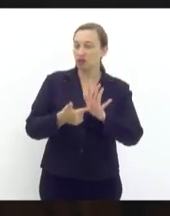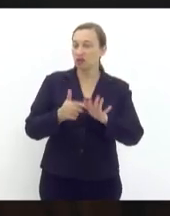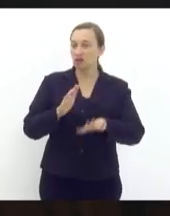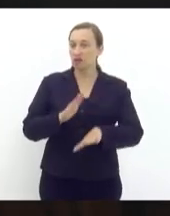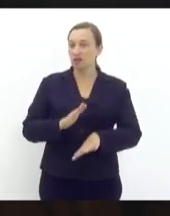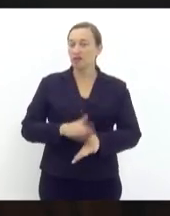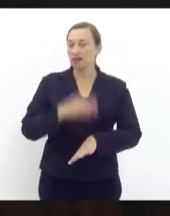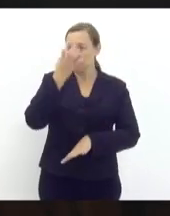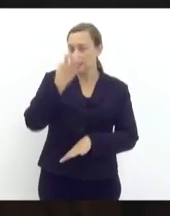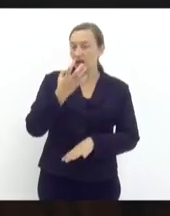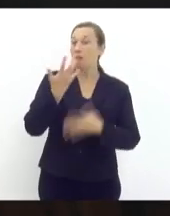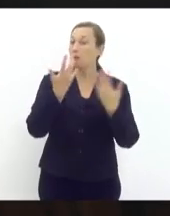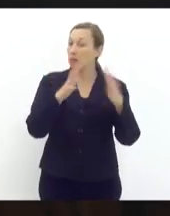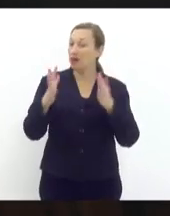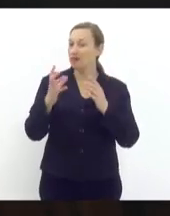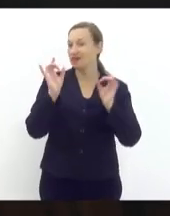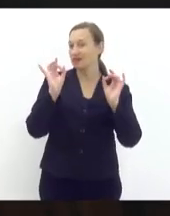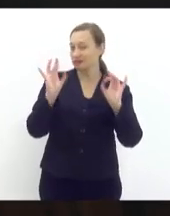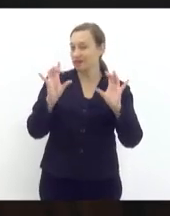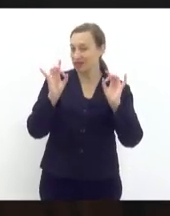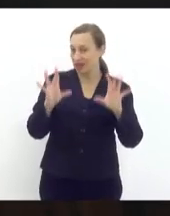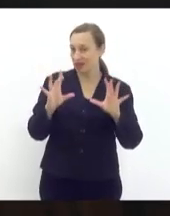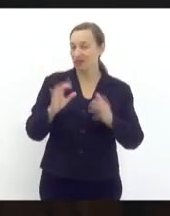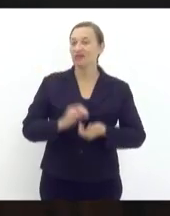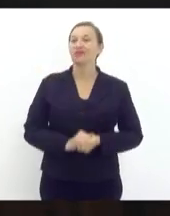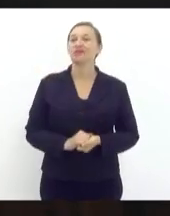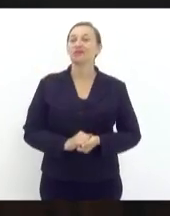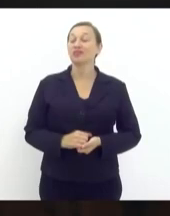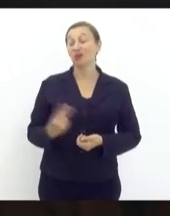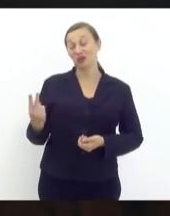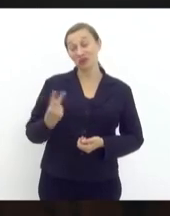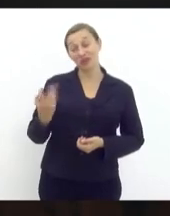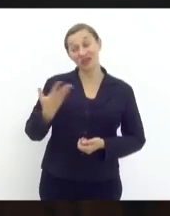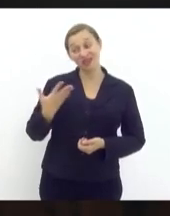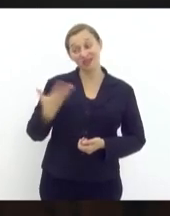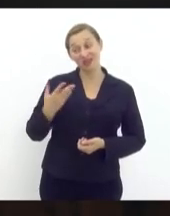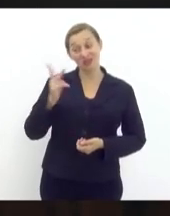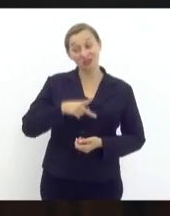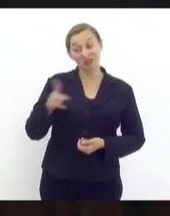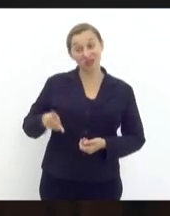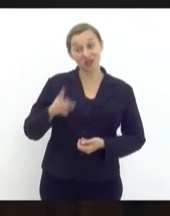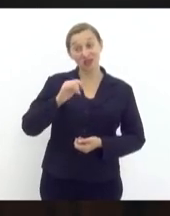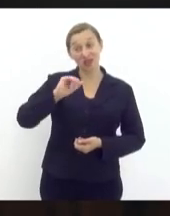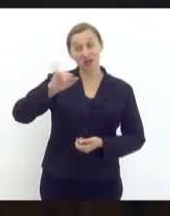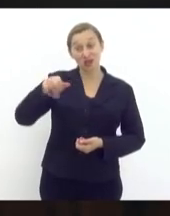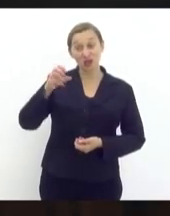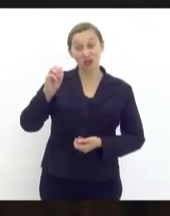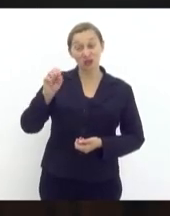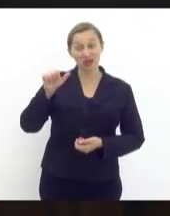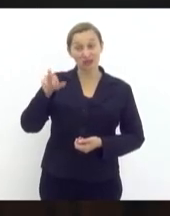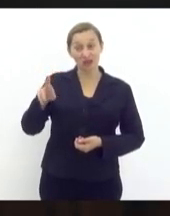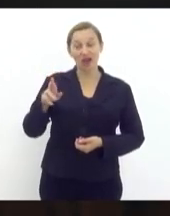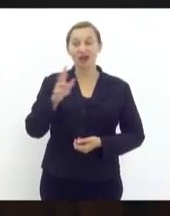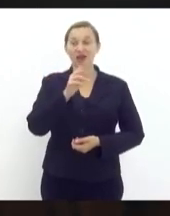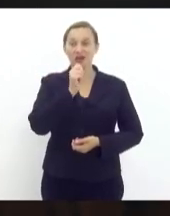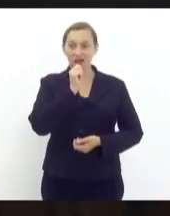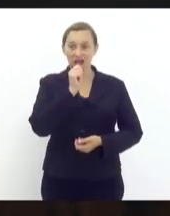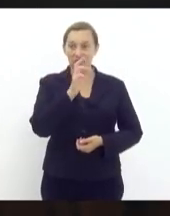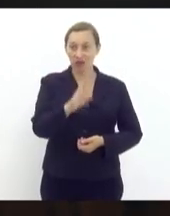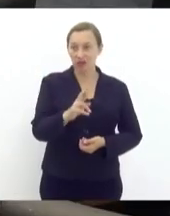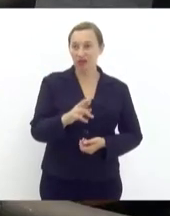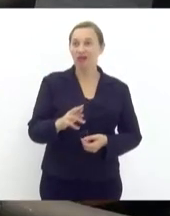parabéns em especial para os dois companheiros Professor Josemar e Rodrigo Amorim por favor